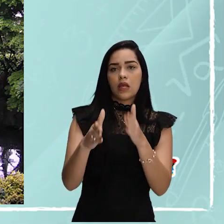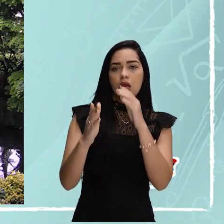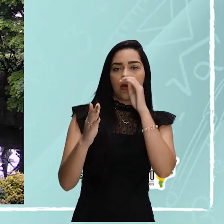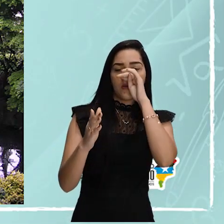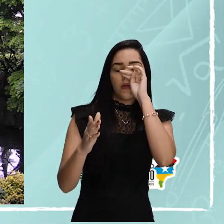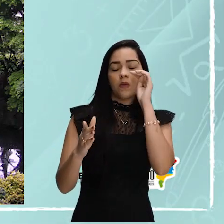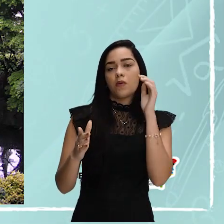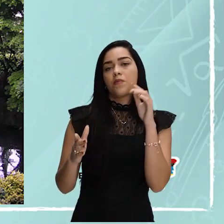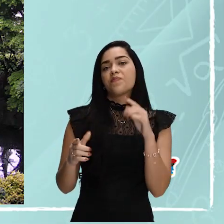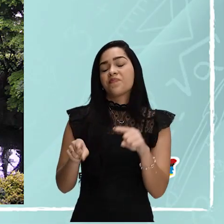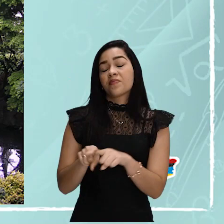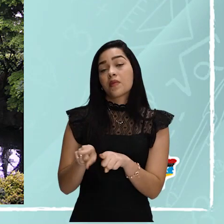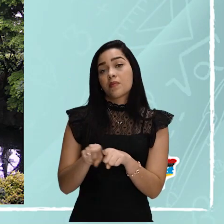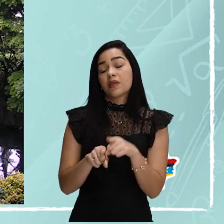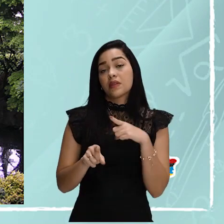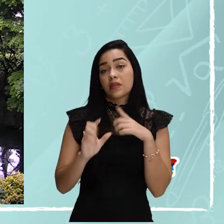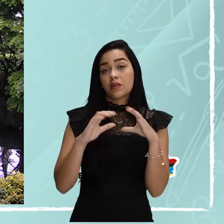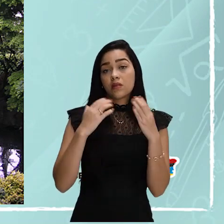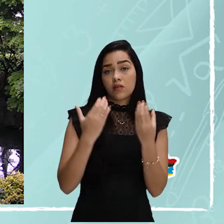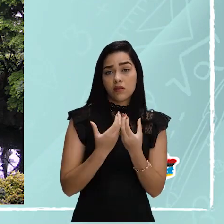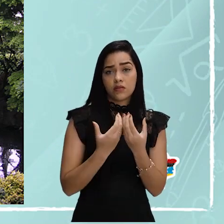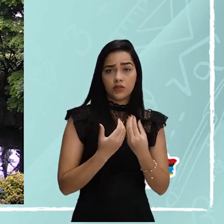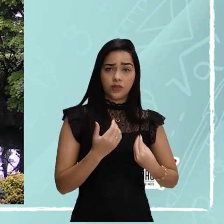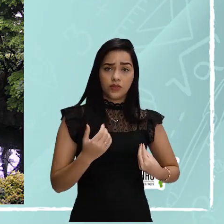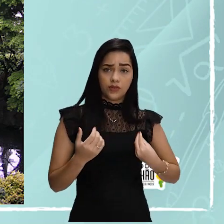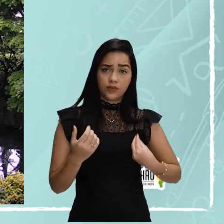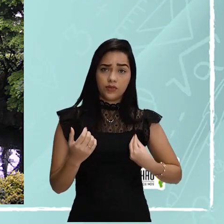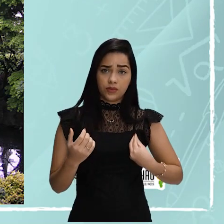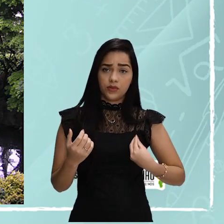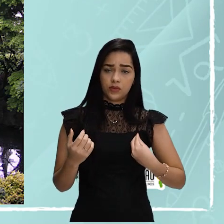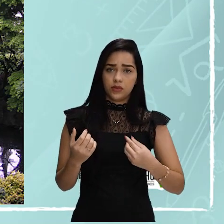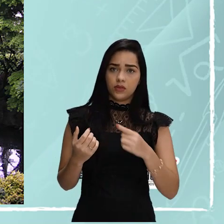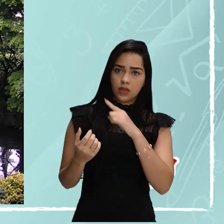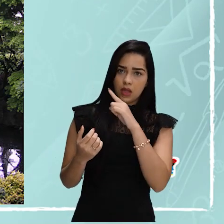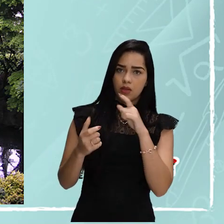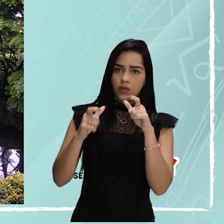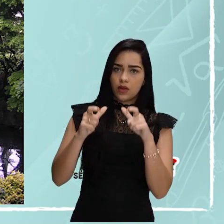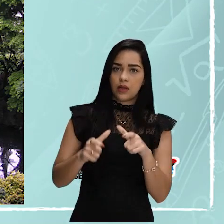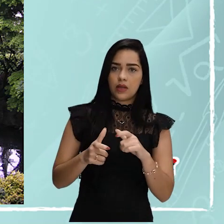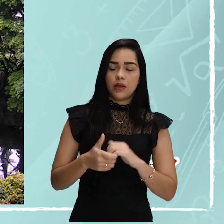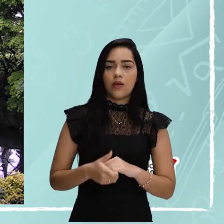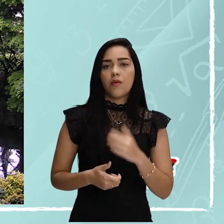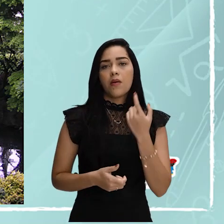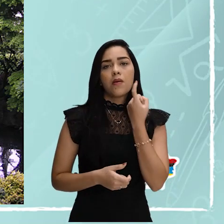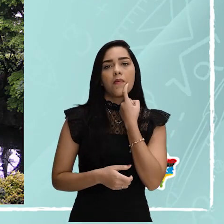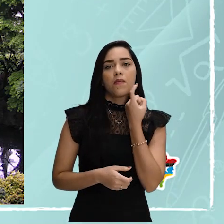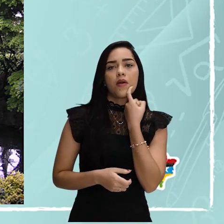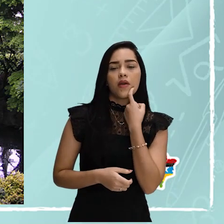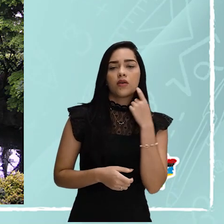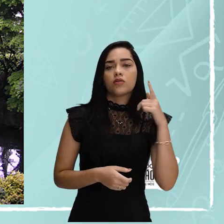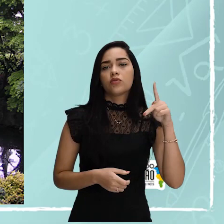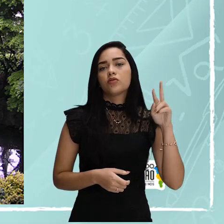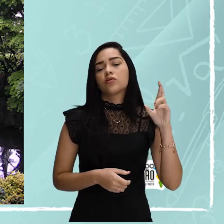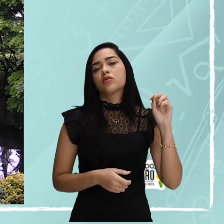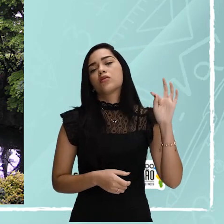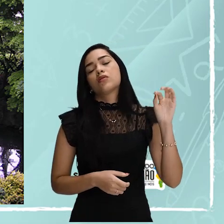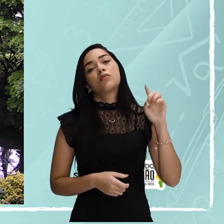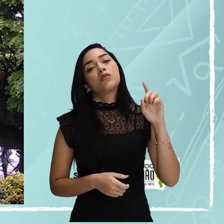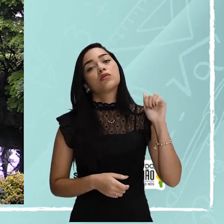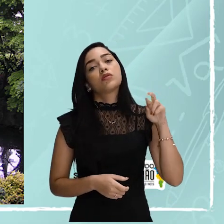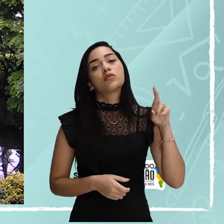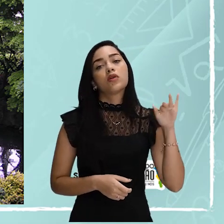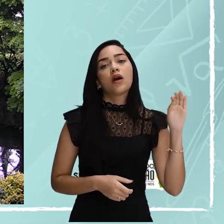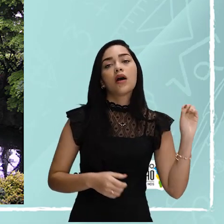vai encontrar também uma comunidade de seres vivos vivendo naquele local. Peixes, protozoários,